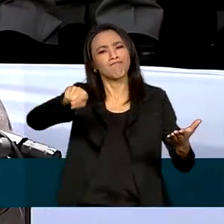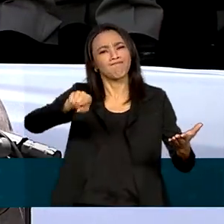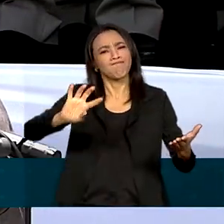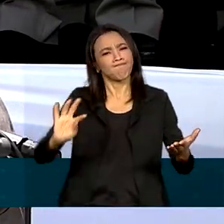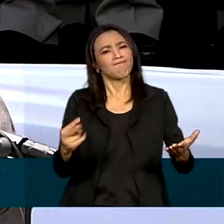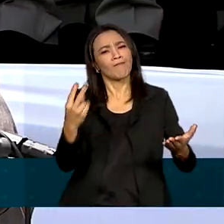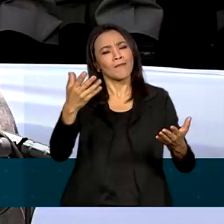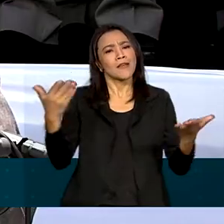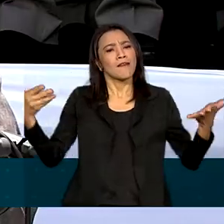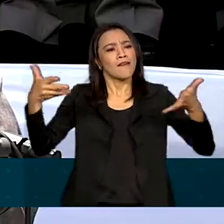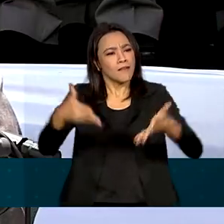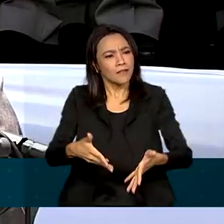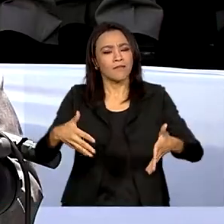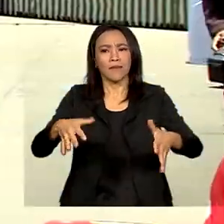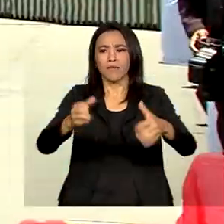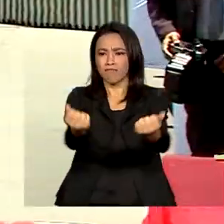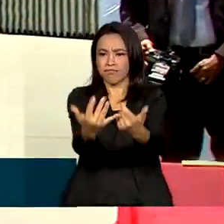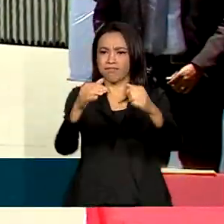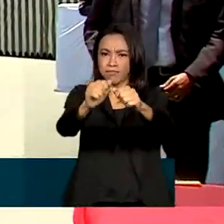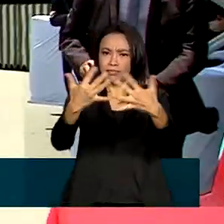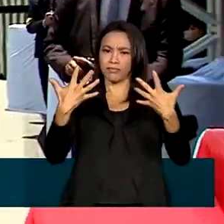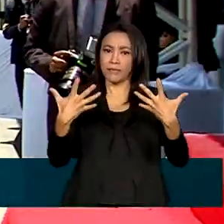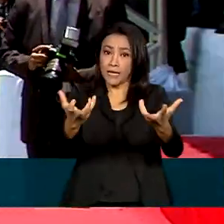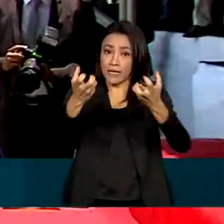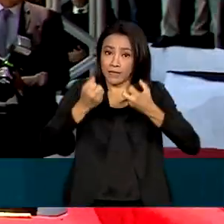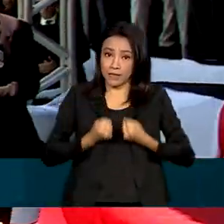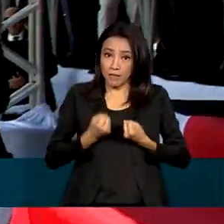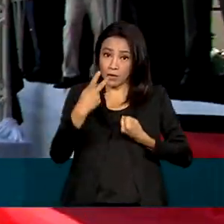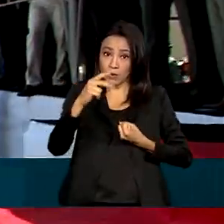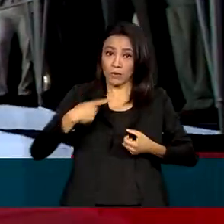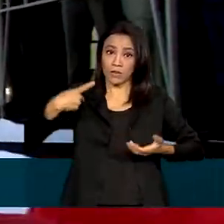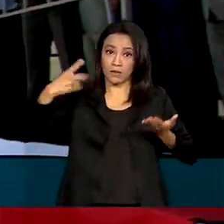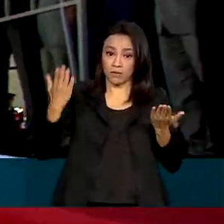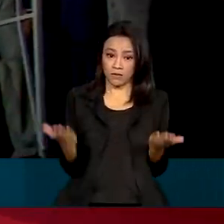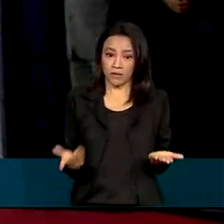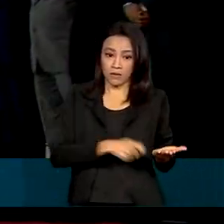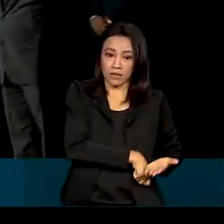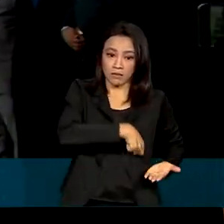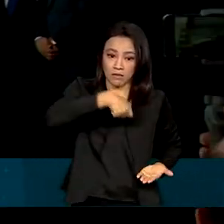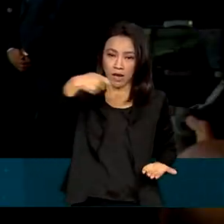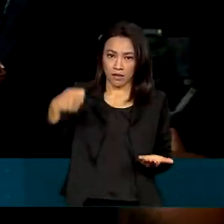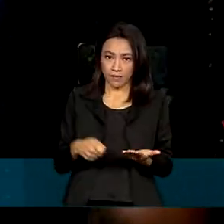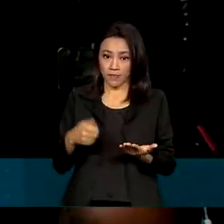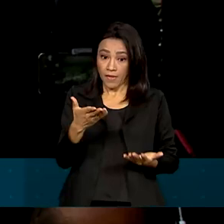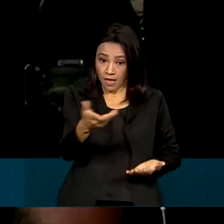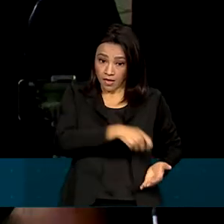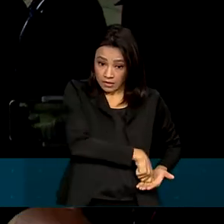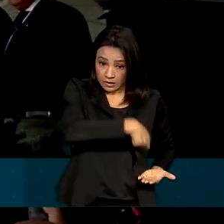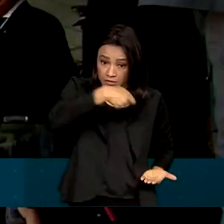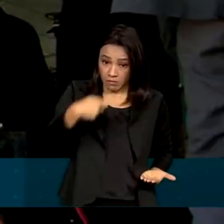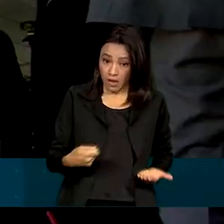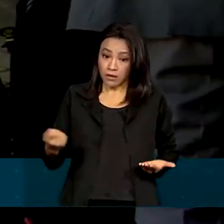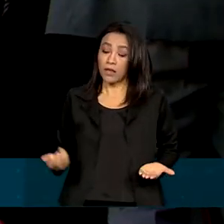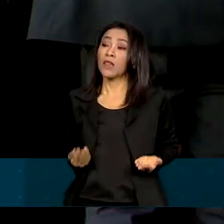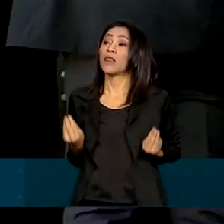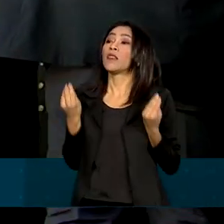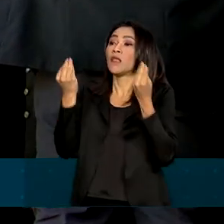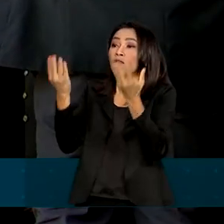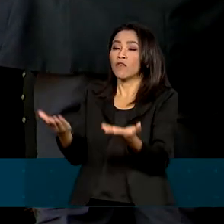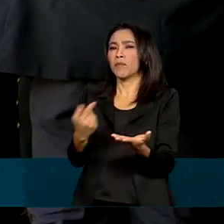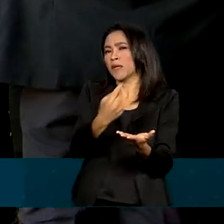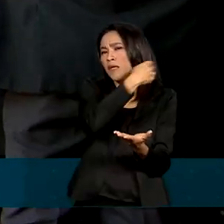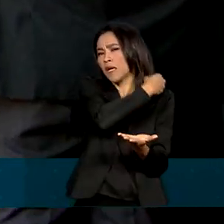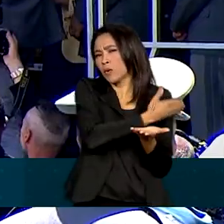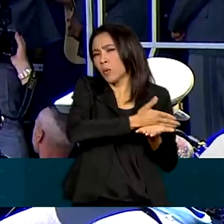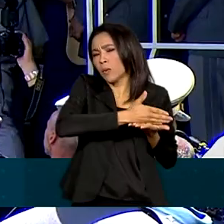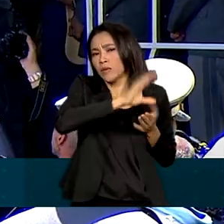e receber suas espadas de oficial. Durante o evento, os cadetes devolveram as réplicas da espada de Duque de Caxias, recebida no início